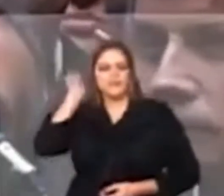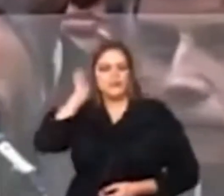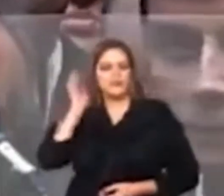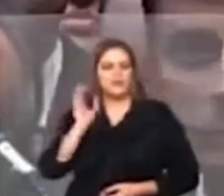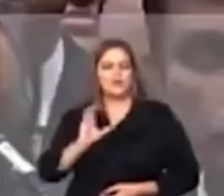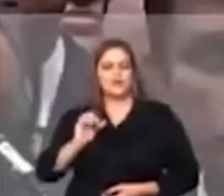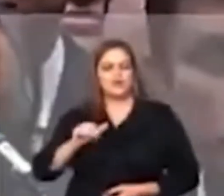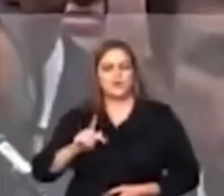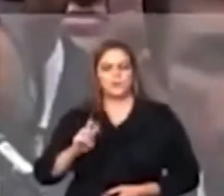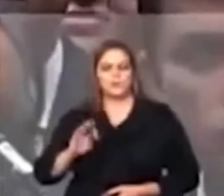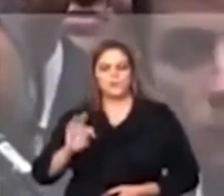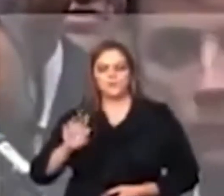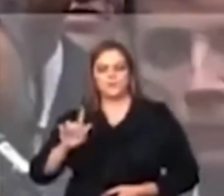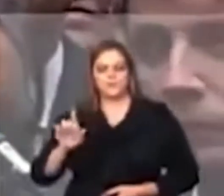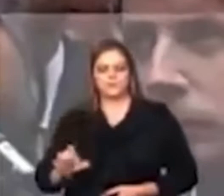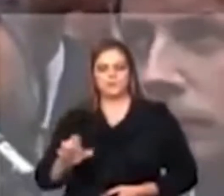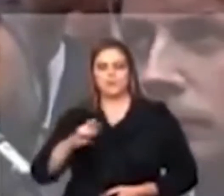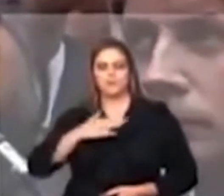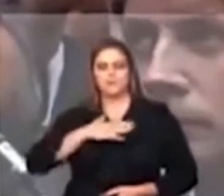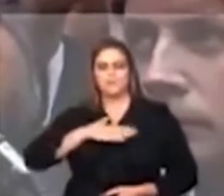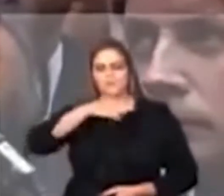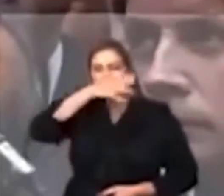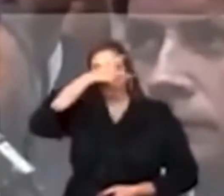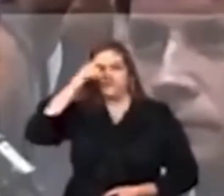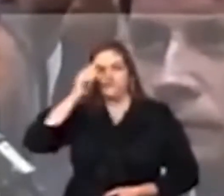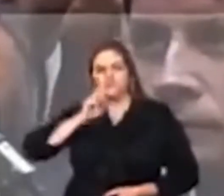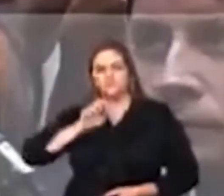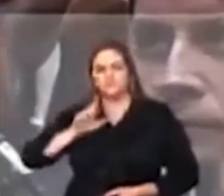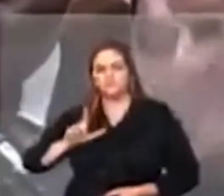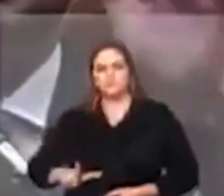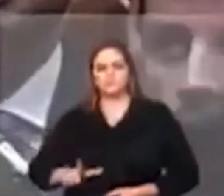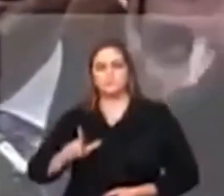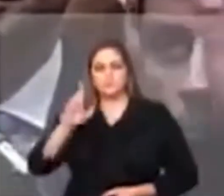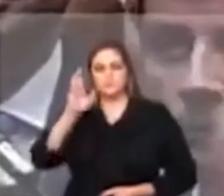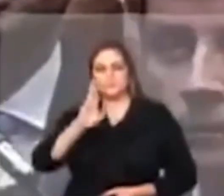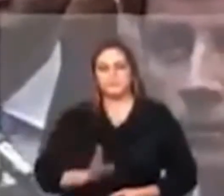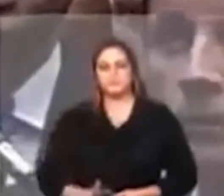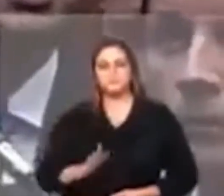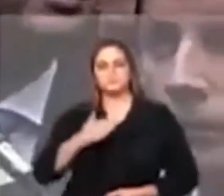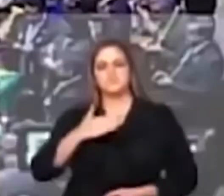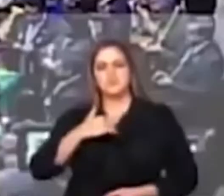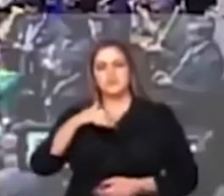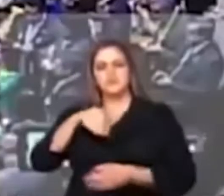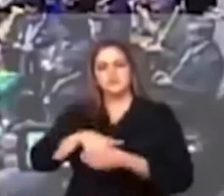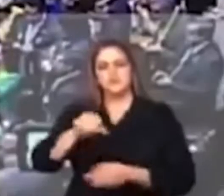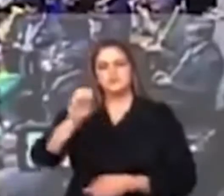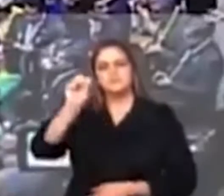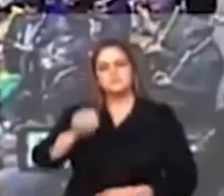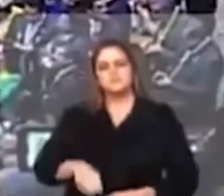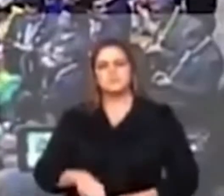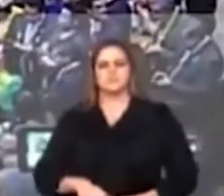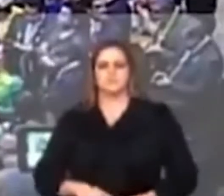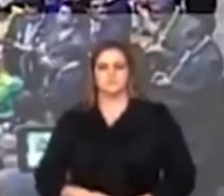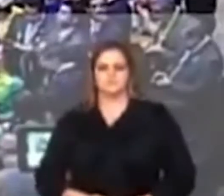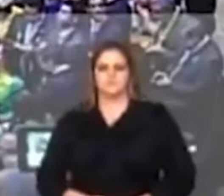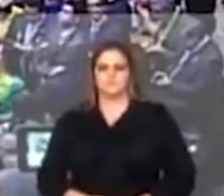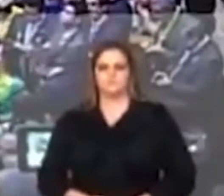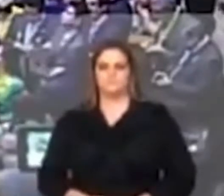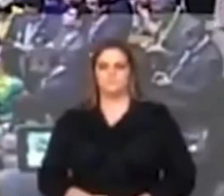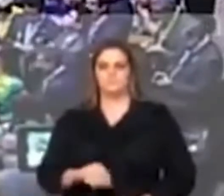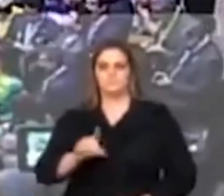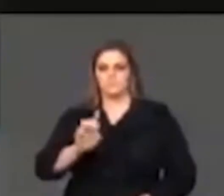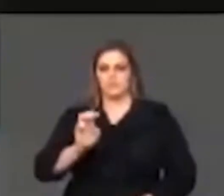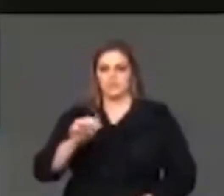Brasil, pelo meu Mato Grosso do Sul e pelo Brasil, o voto é sim. Mandetta,